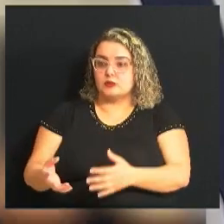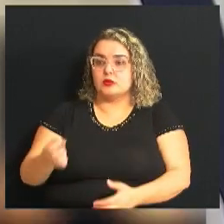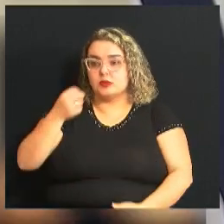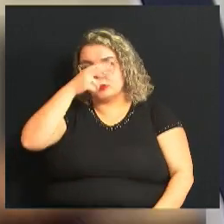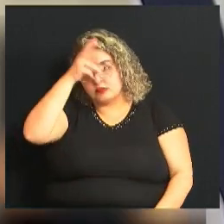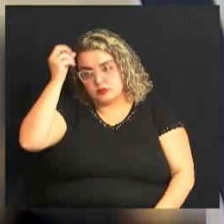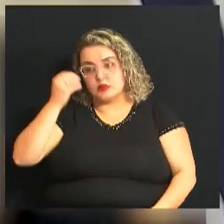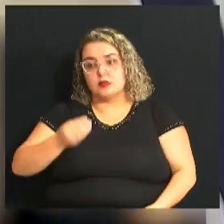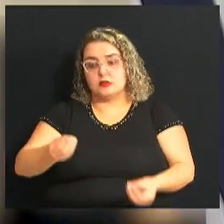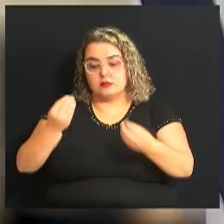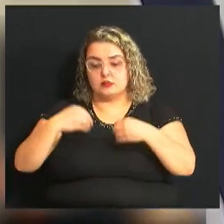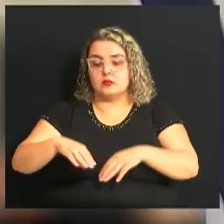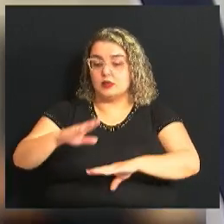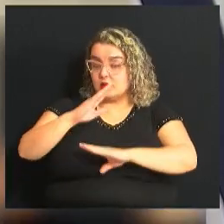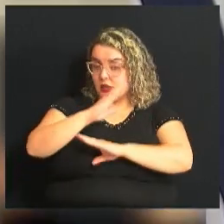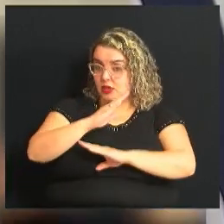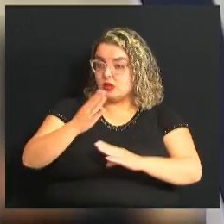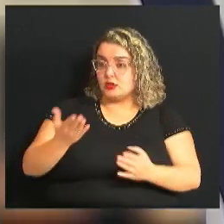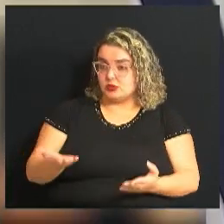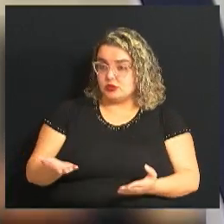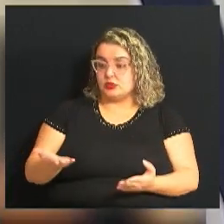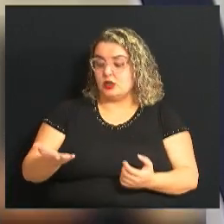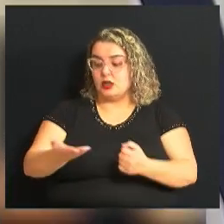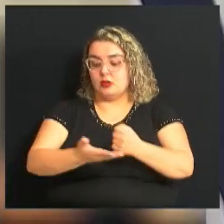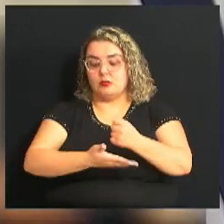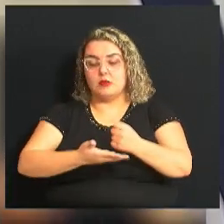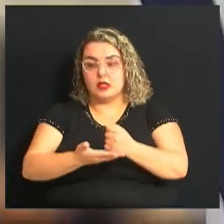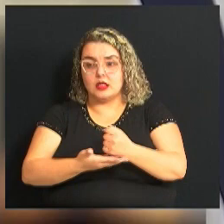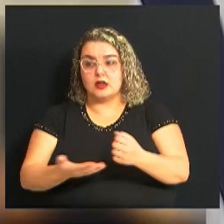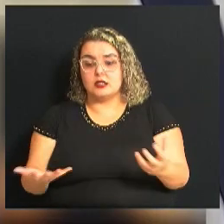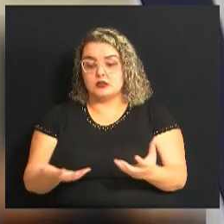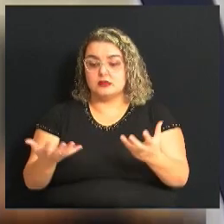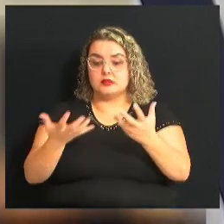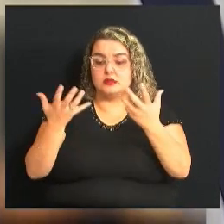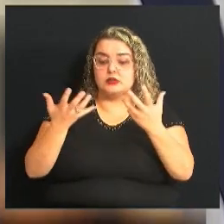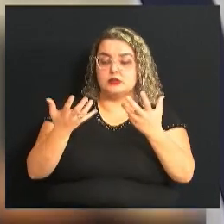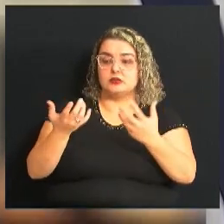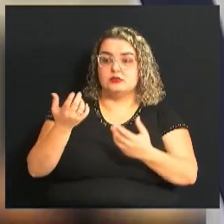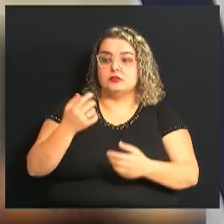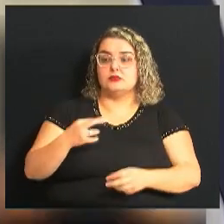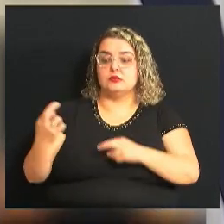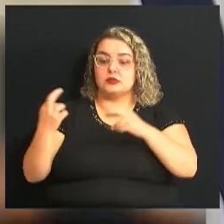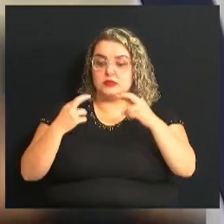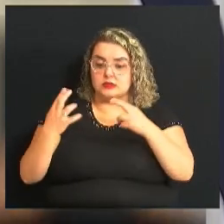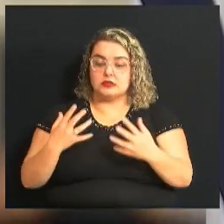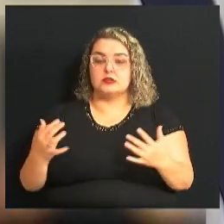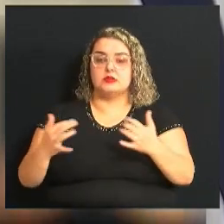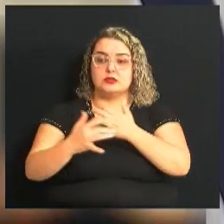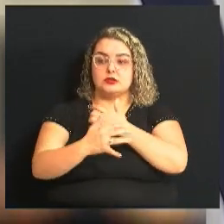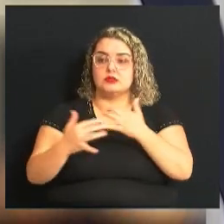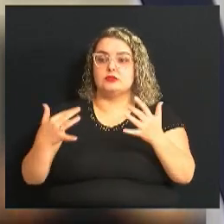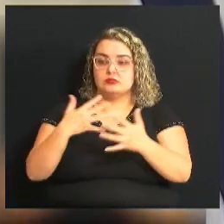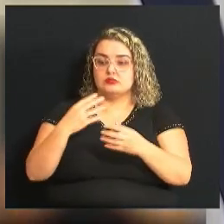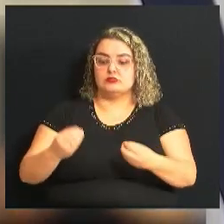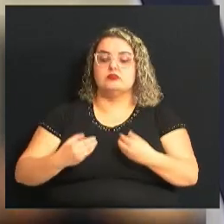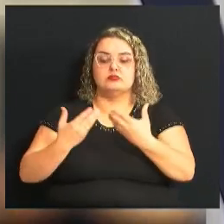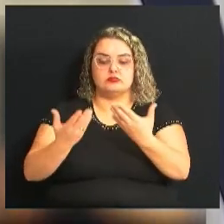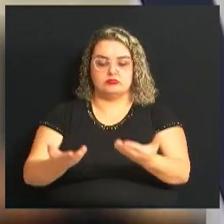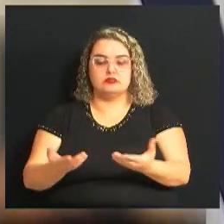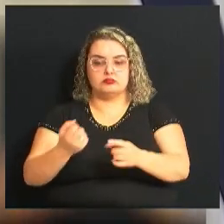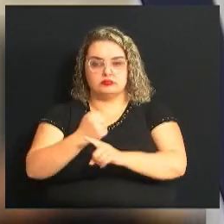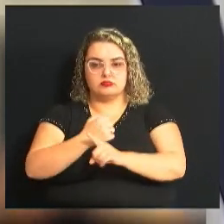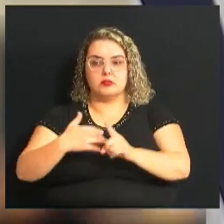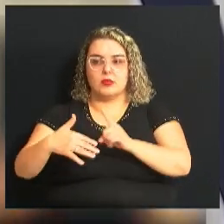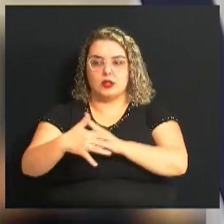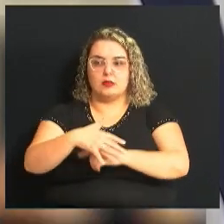para casa aqui, baseado em incentivos fiscais e incentivos urbanísticos, trazer a questão social para o centro,